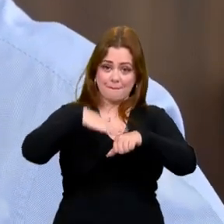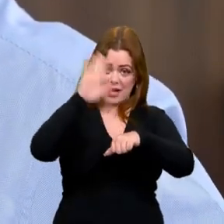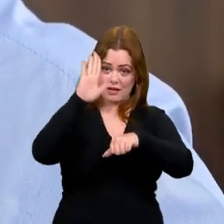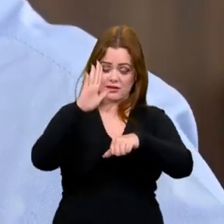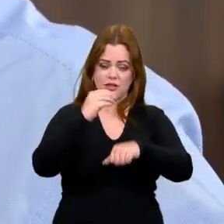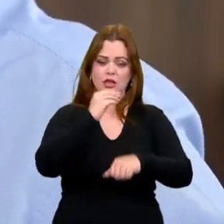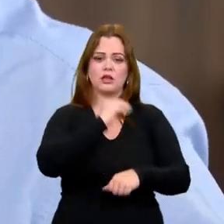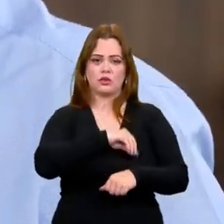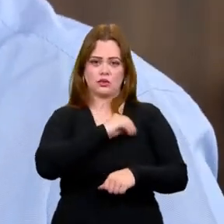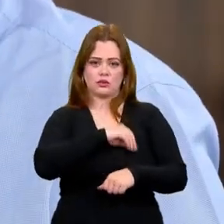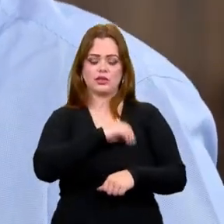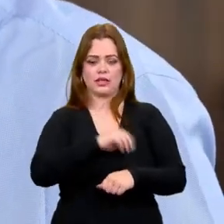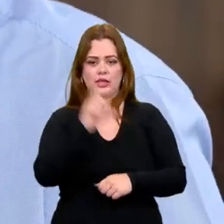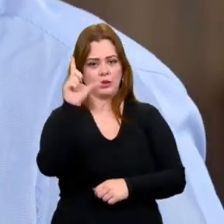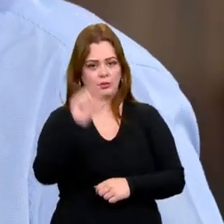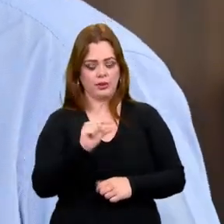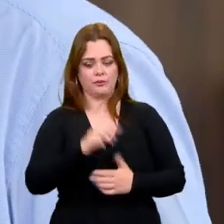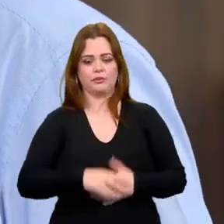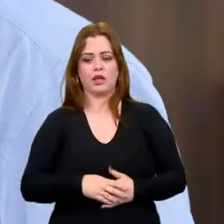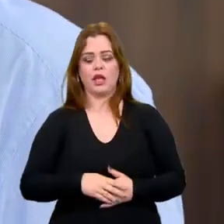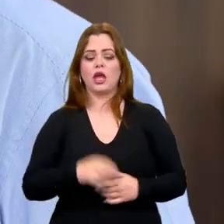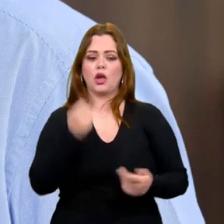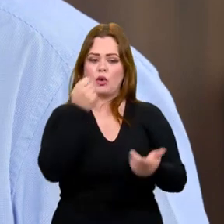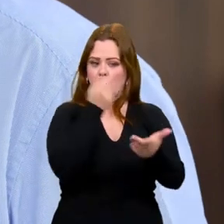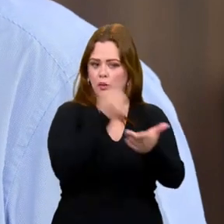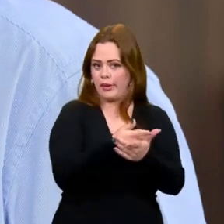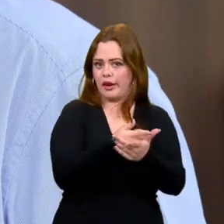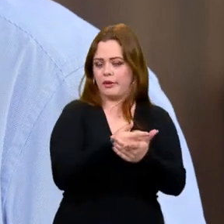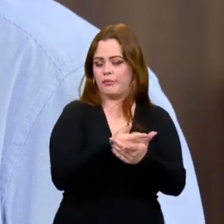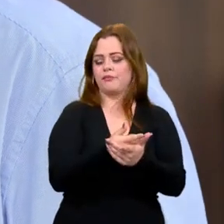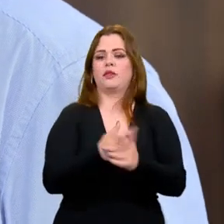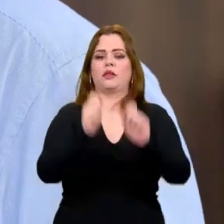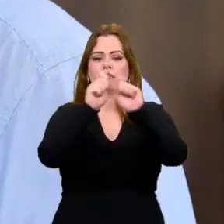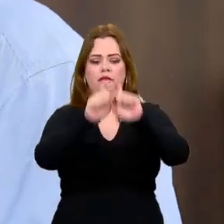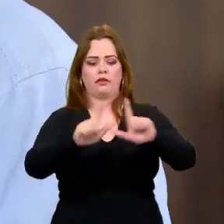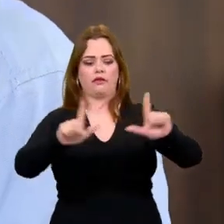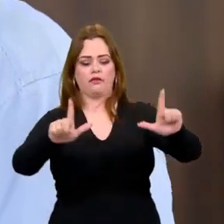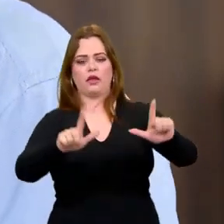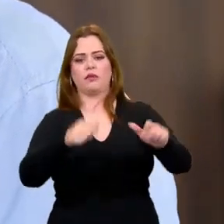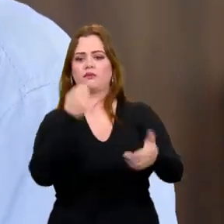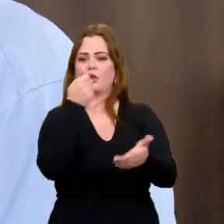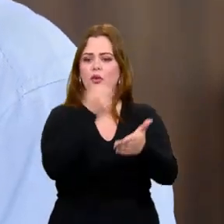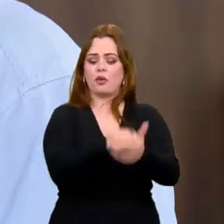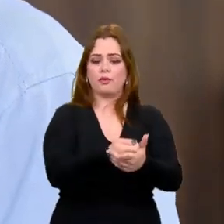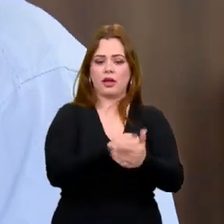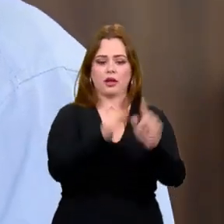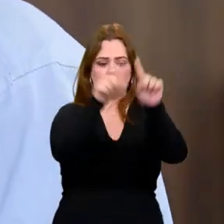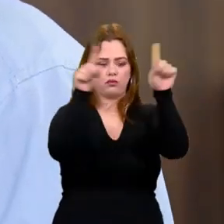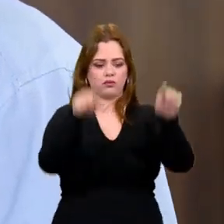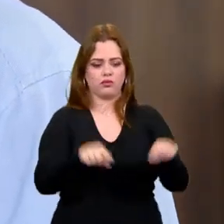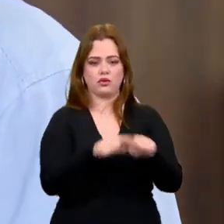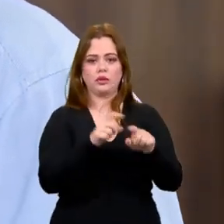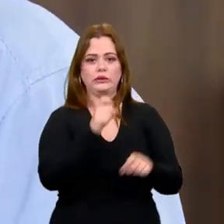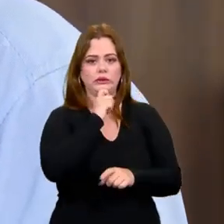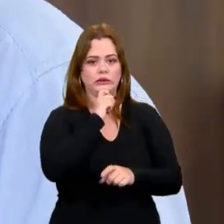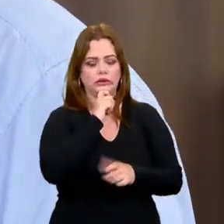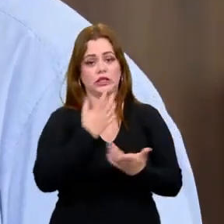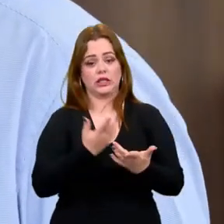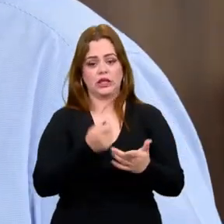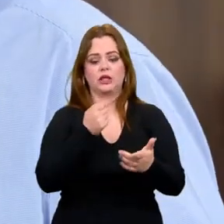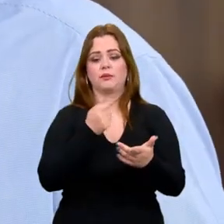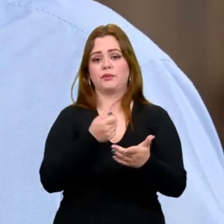sabe e depois eu virei direito da República quando você não tem profissão você não tem emprego